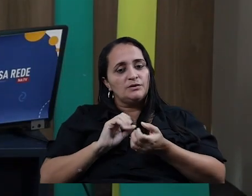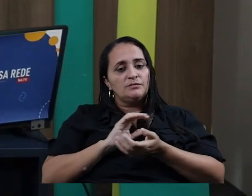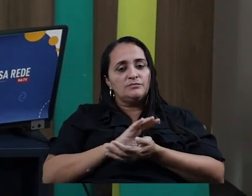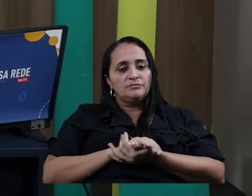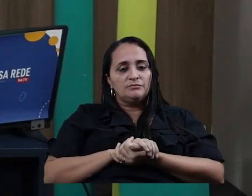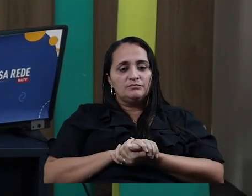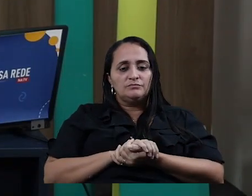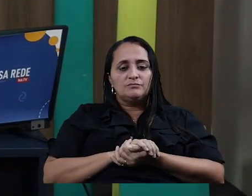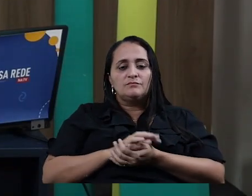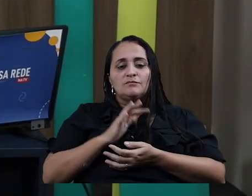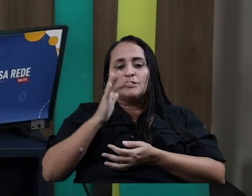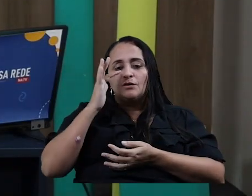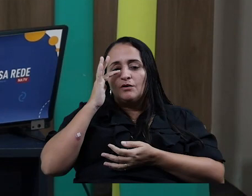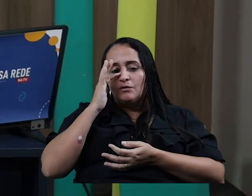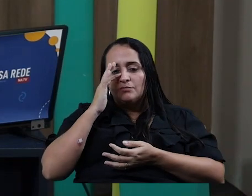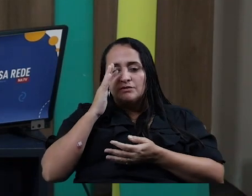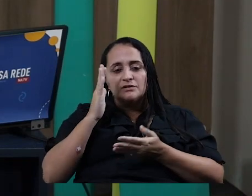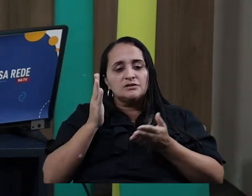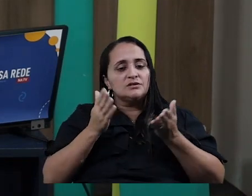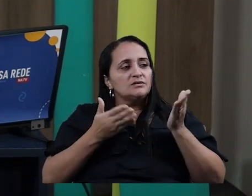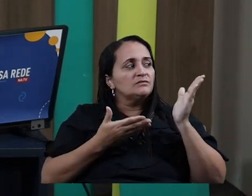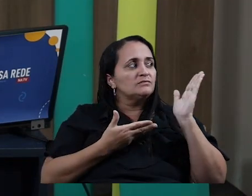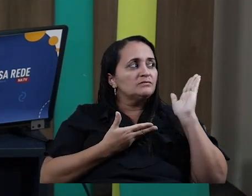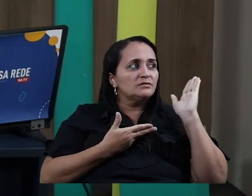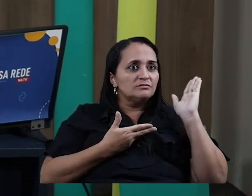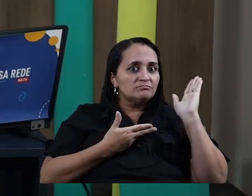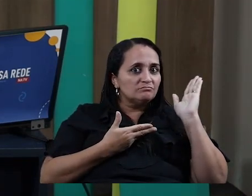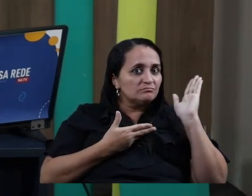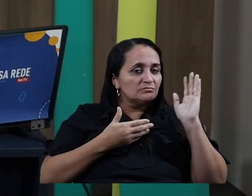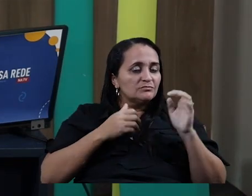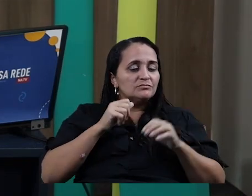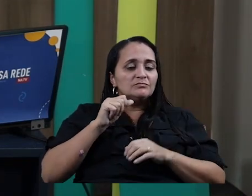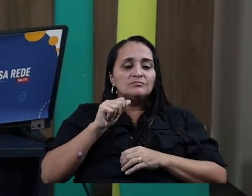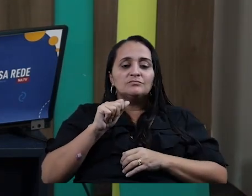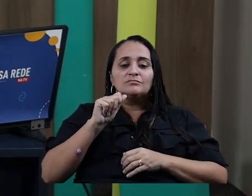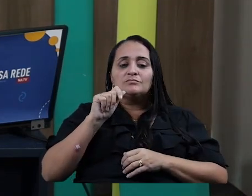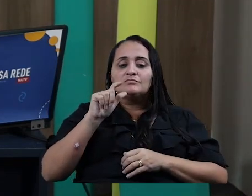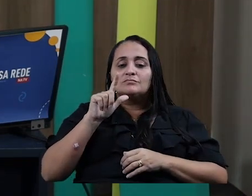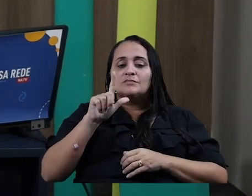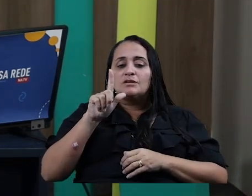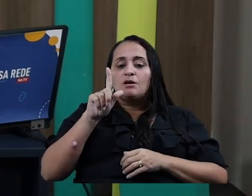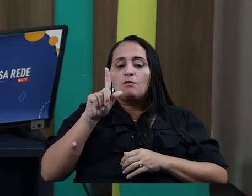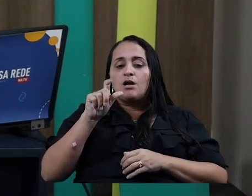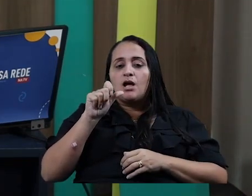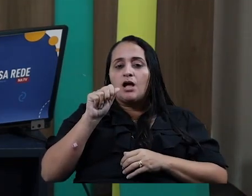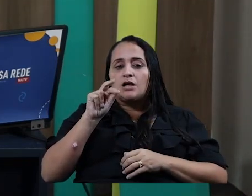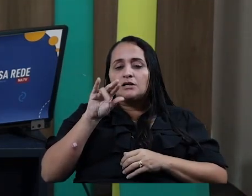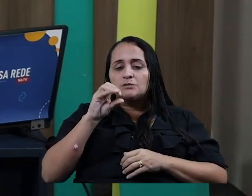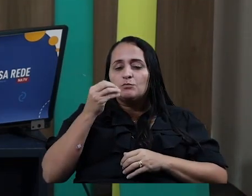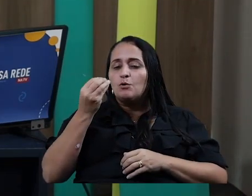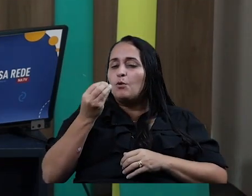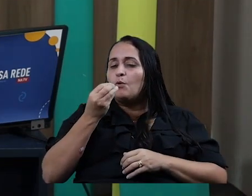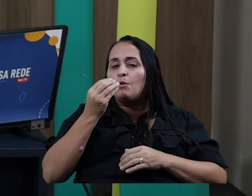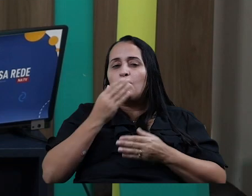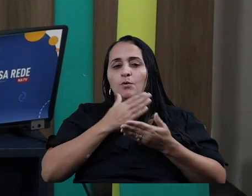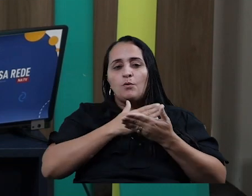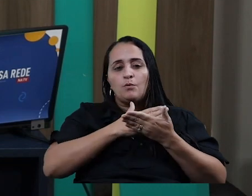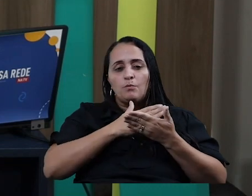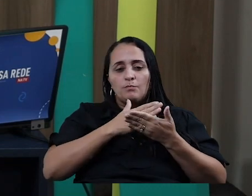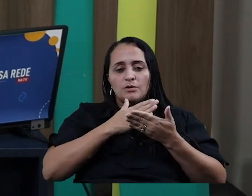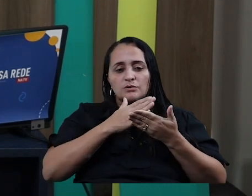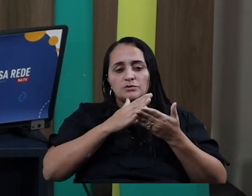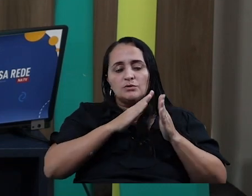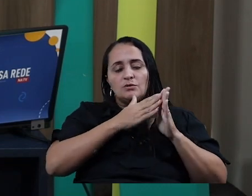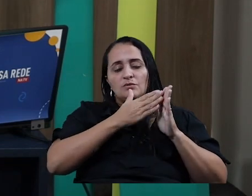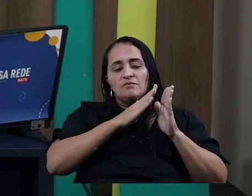bom? Observe aqui a evolução dos algarismos, né? Olha, eles começaram assim, foram